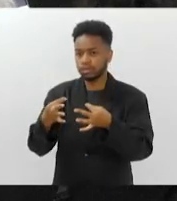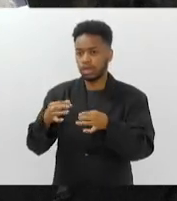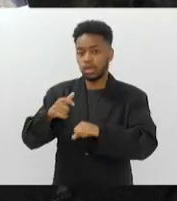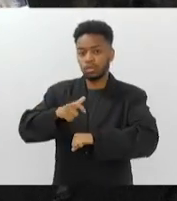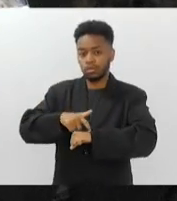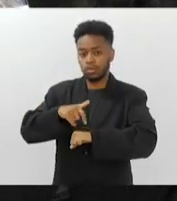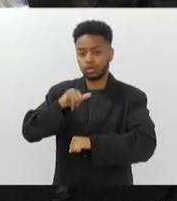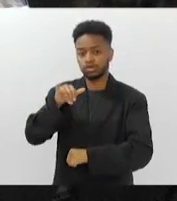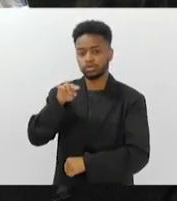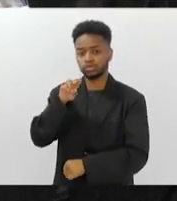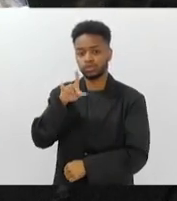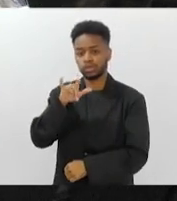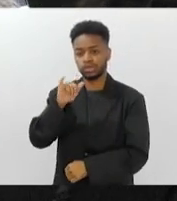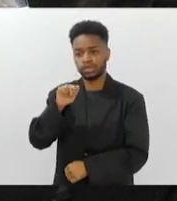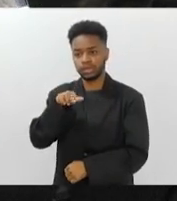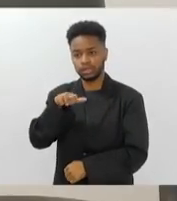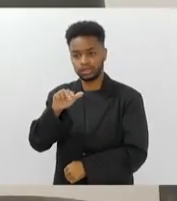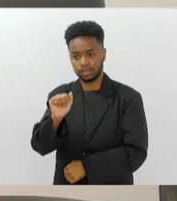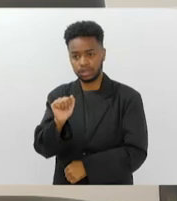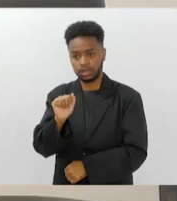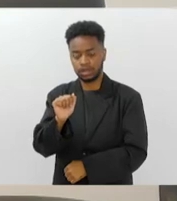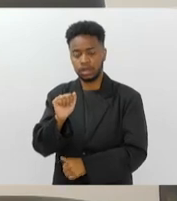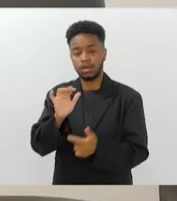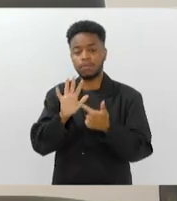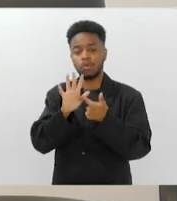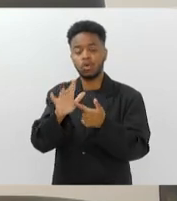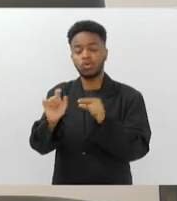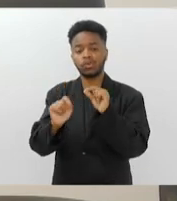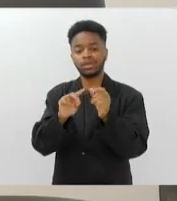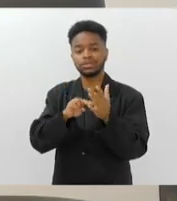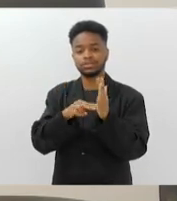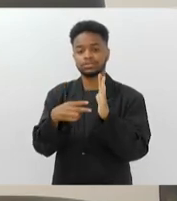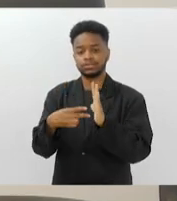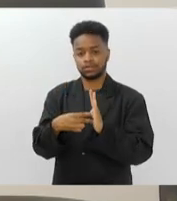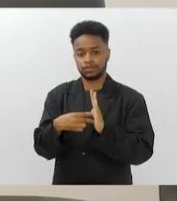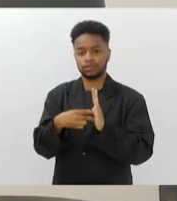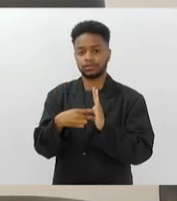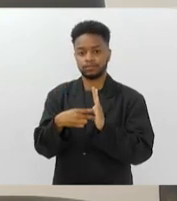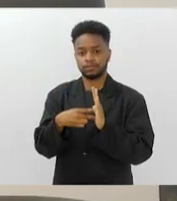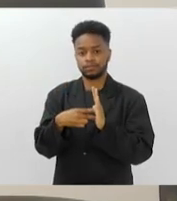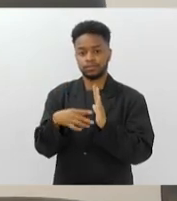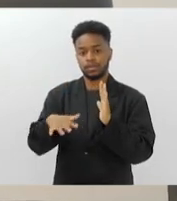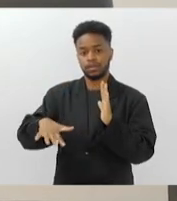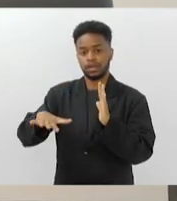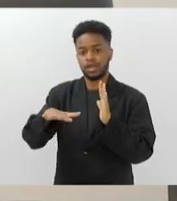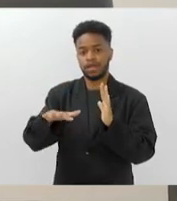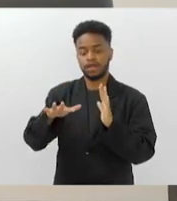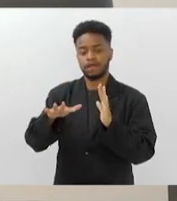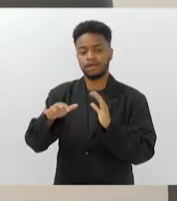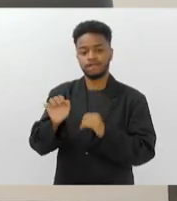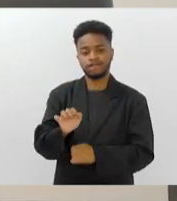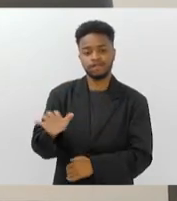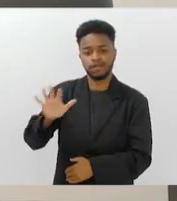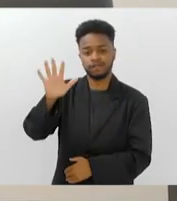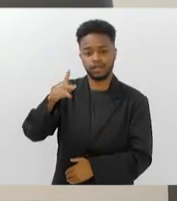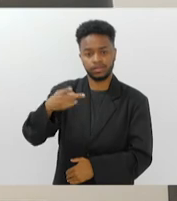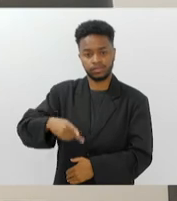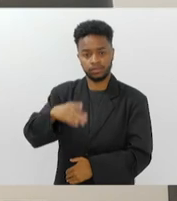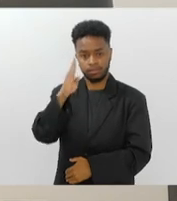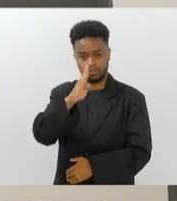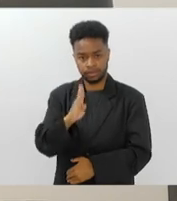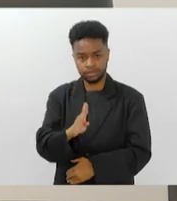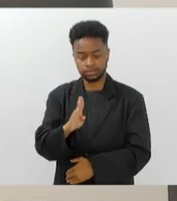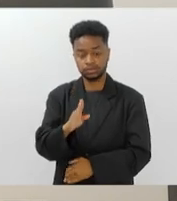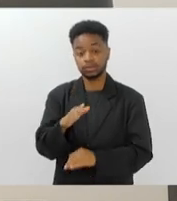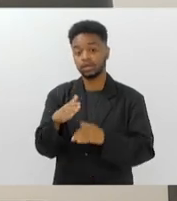Dra Juliana colocou aí o que que significa eh o território das favelas no Brasil e ela surge